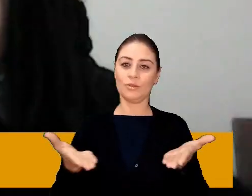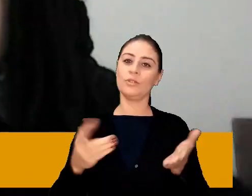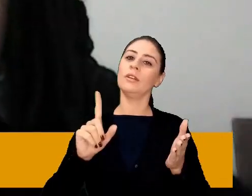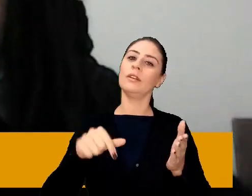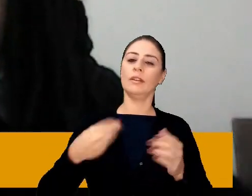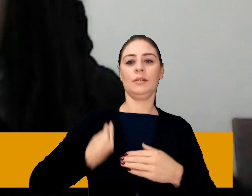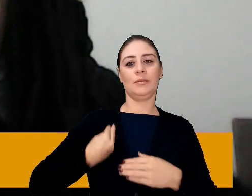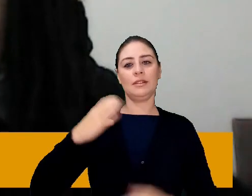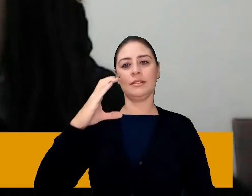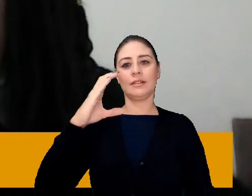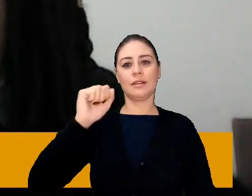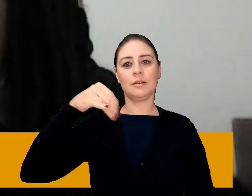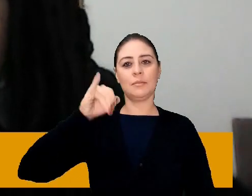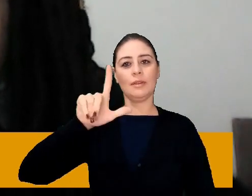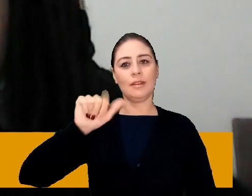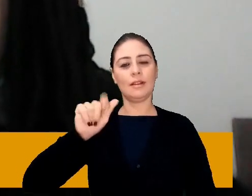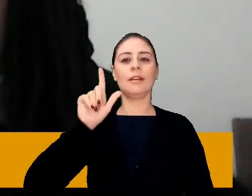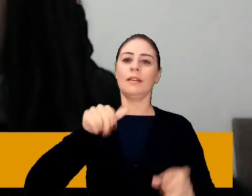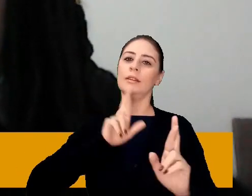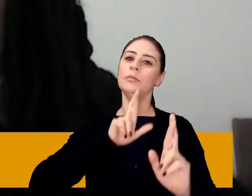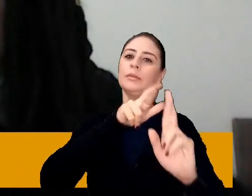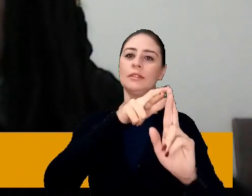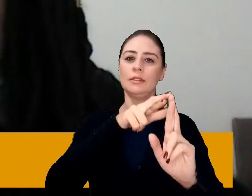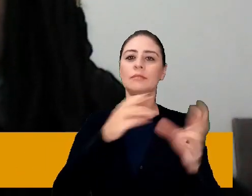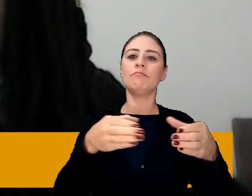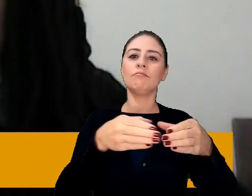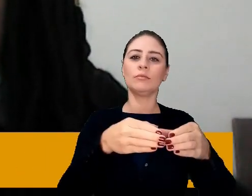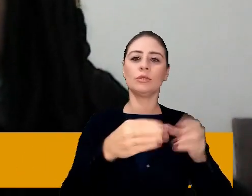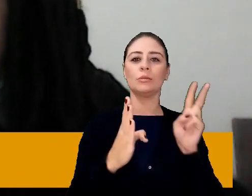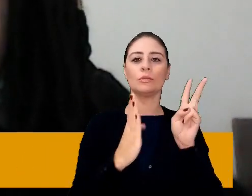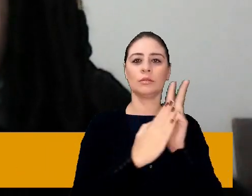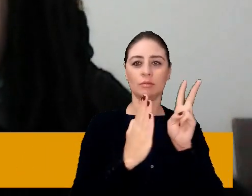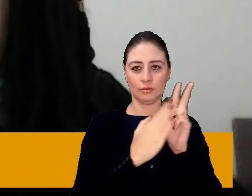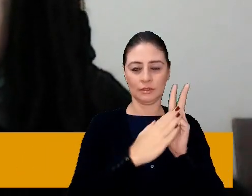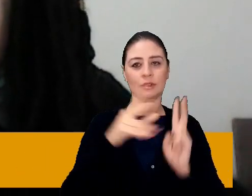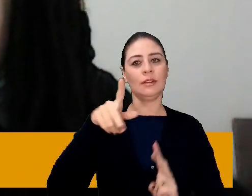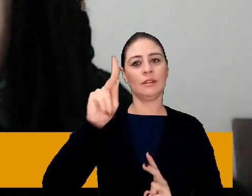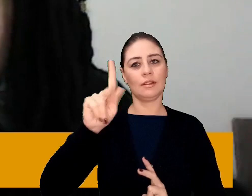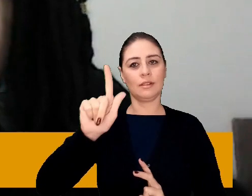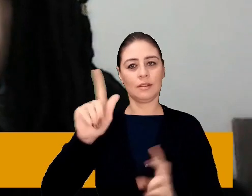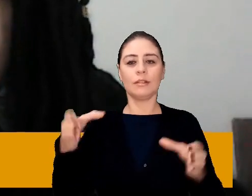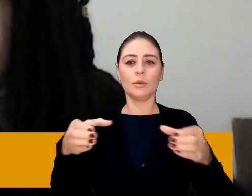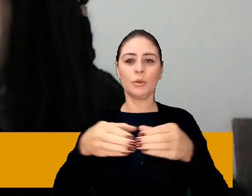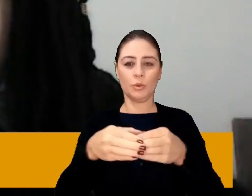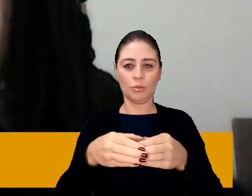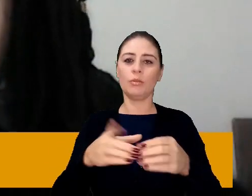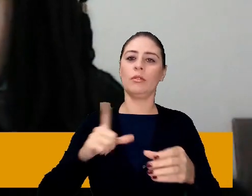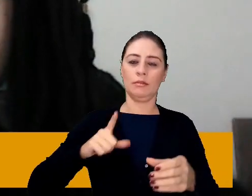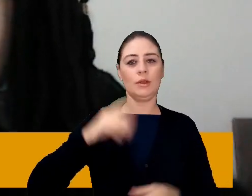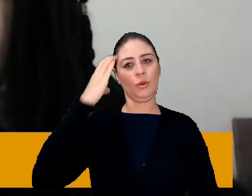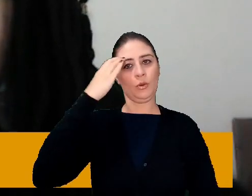Olá, né? Com a presença da Camila, que é representante Caigangue da aldeia Cacané Porã, né,